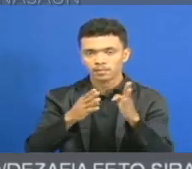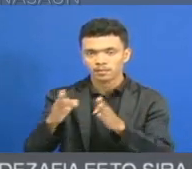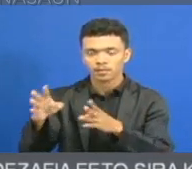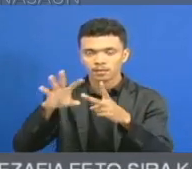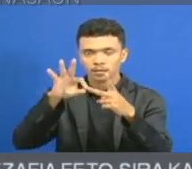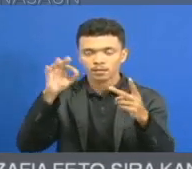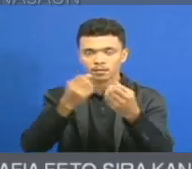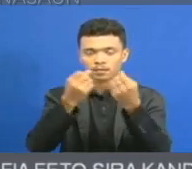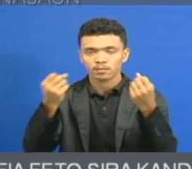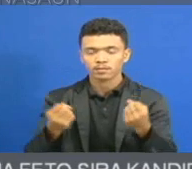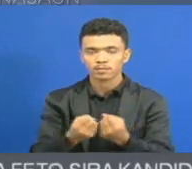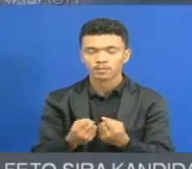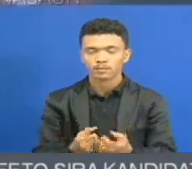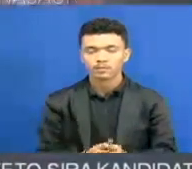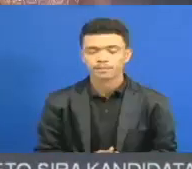suku.